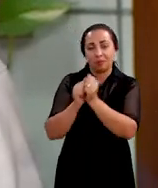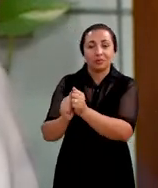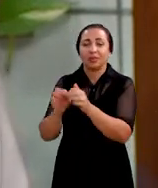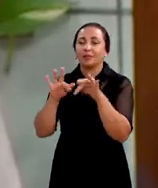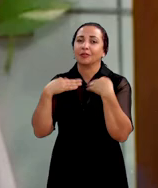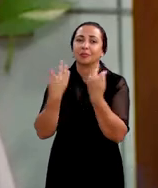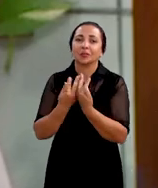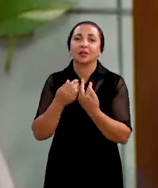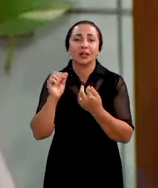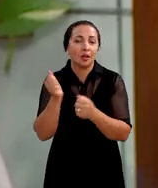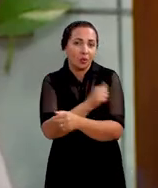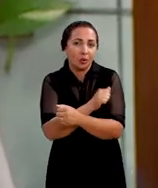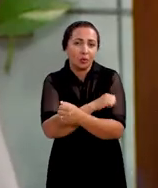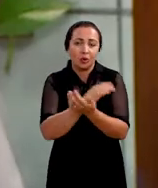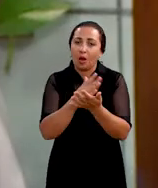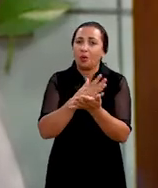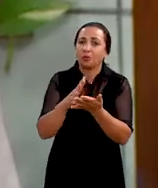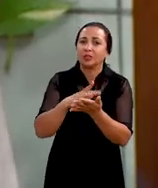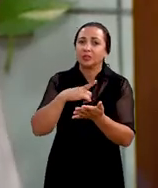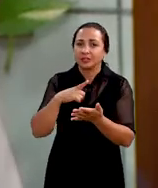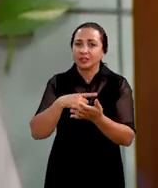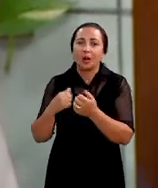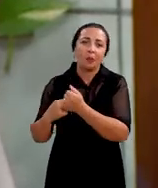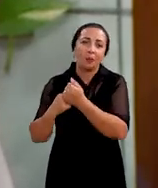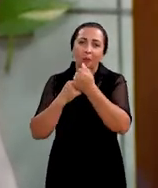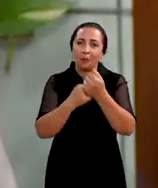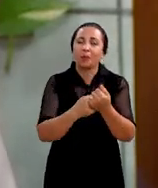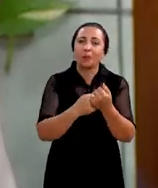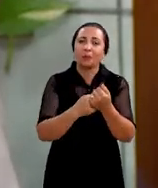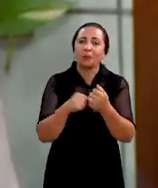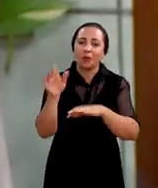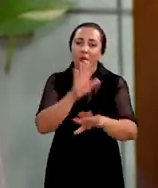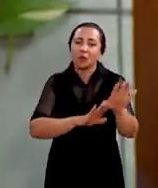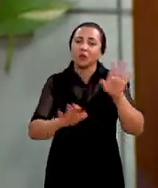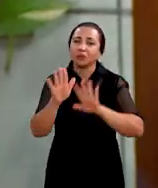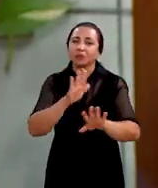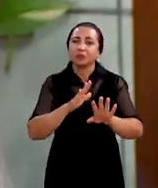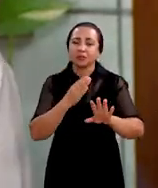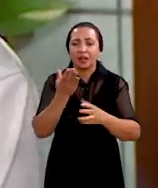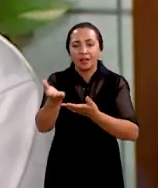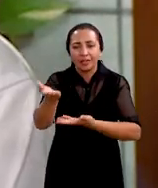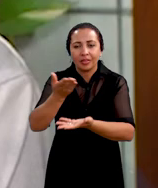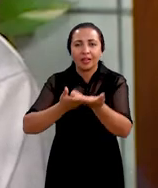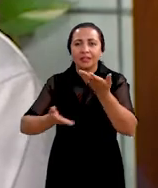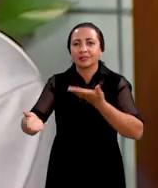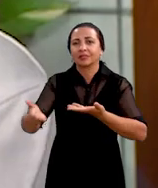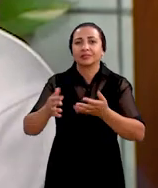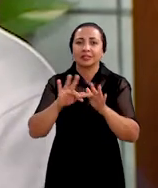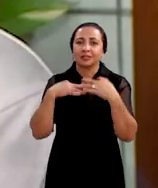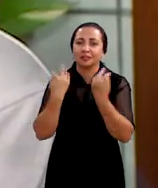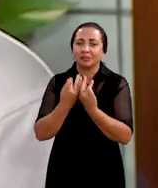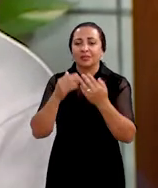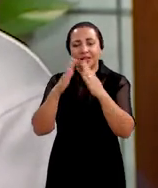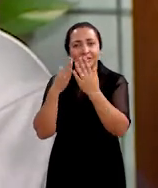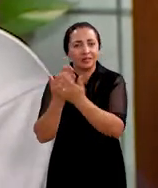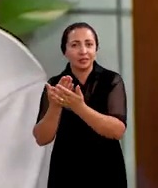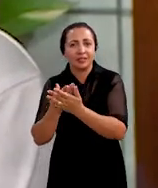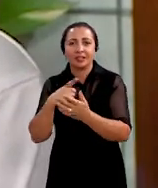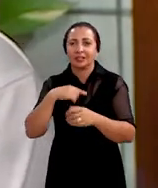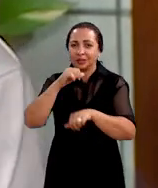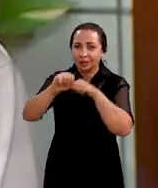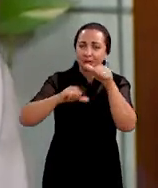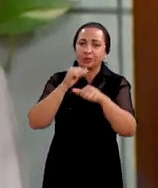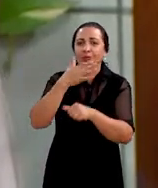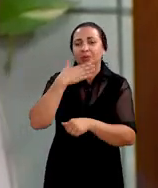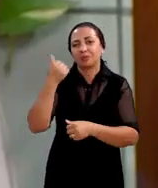aluno que tem um acompanhamento pela família, o aluno que de alguma forma tem esse apoio e essa interação da família com a escola,